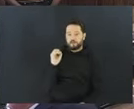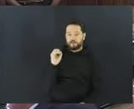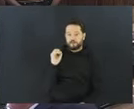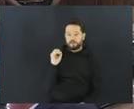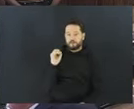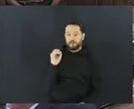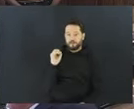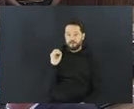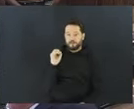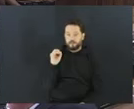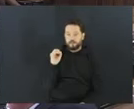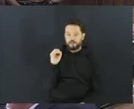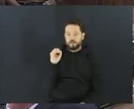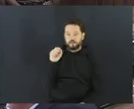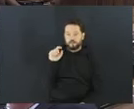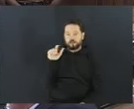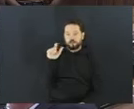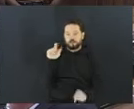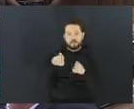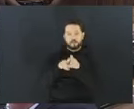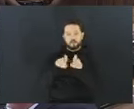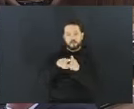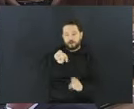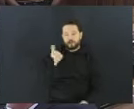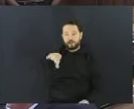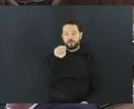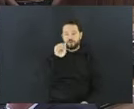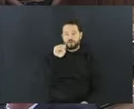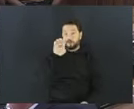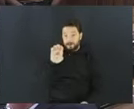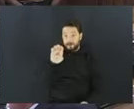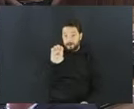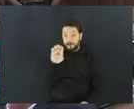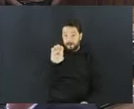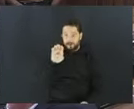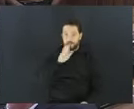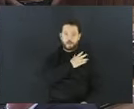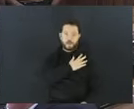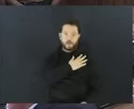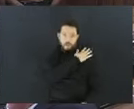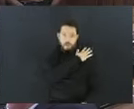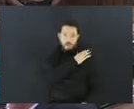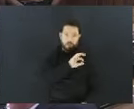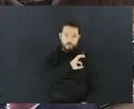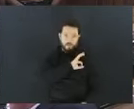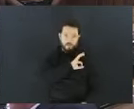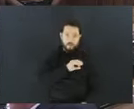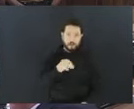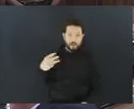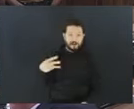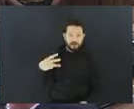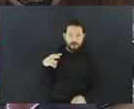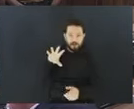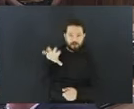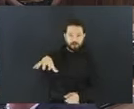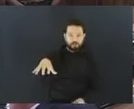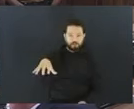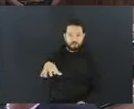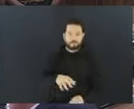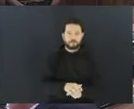do tenente-coronel José Renato Micruti, comandante do 23º Batalhão da Polícia Militar. Do tenente-coronel Paulo Renato